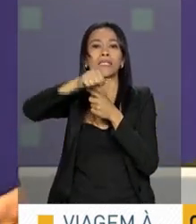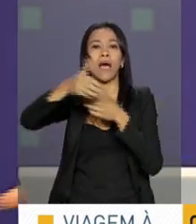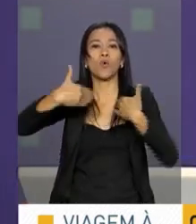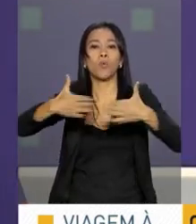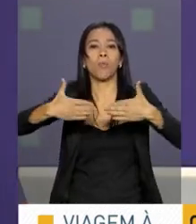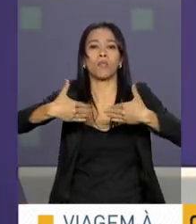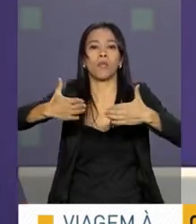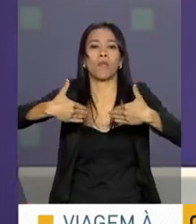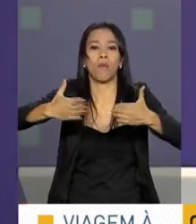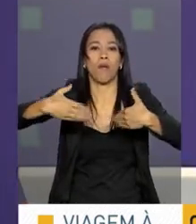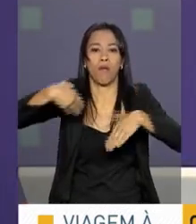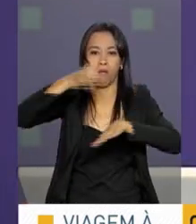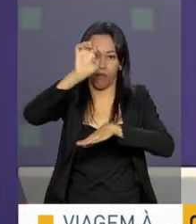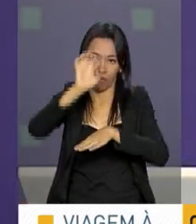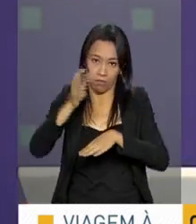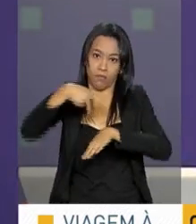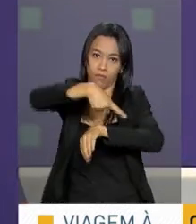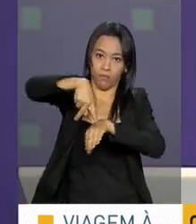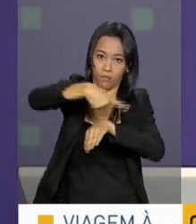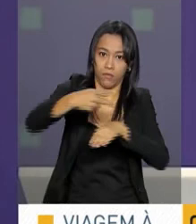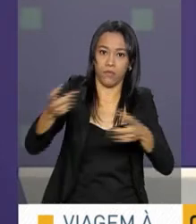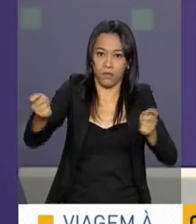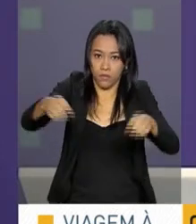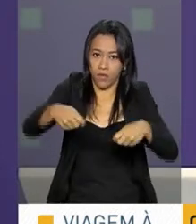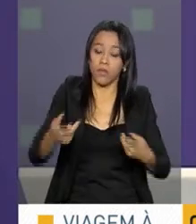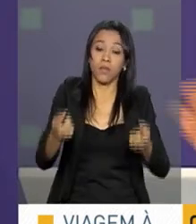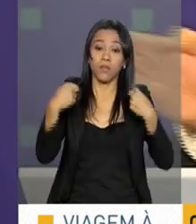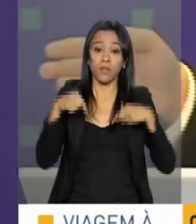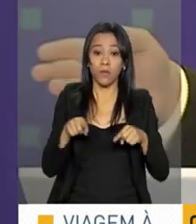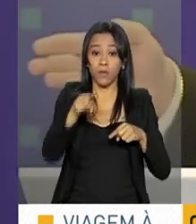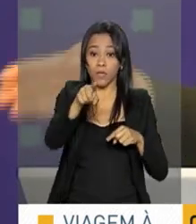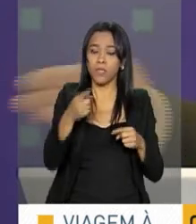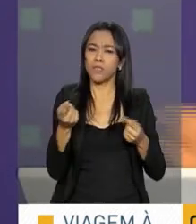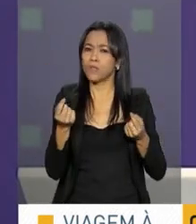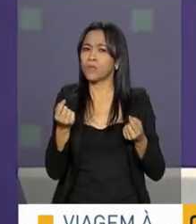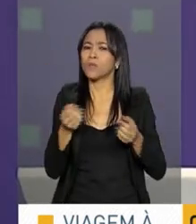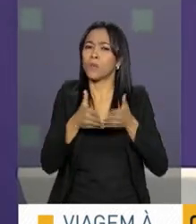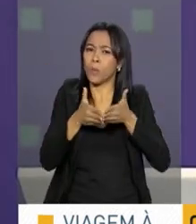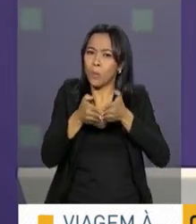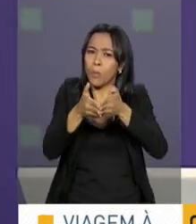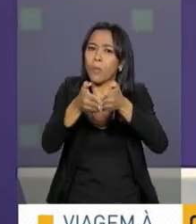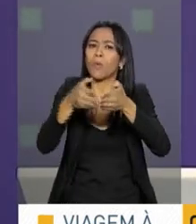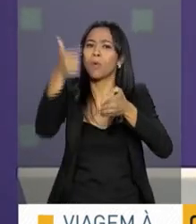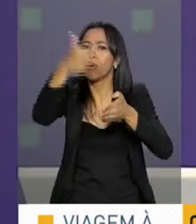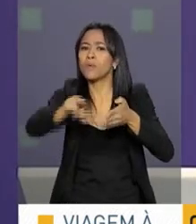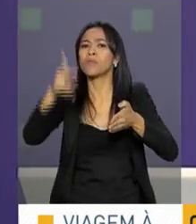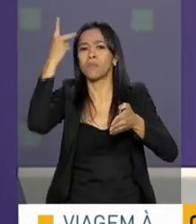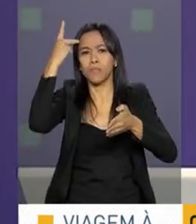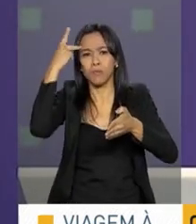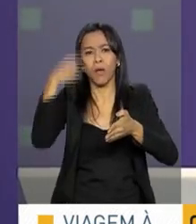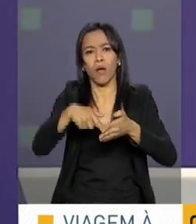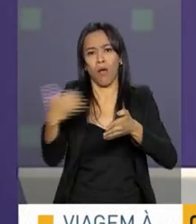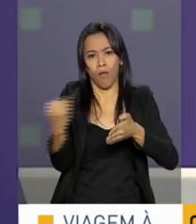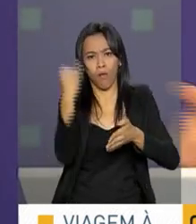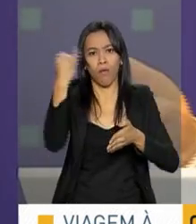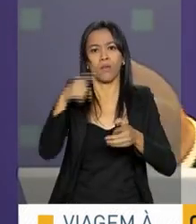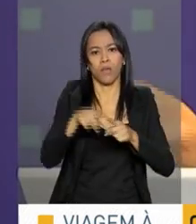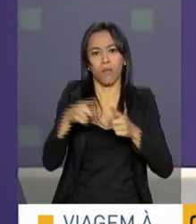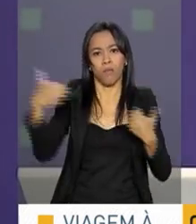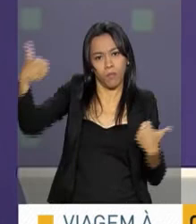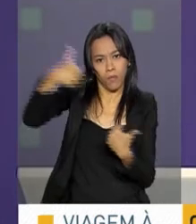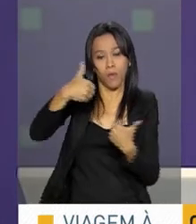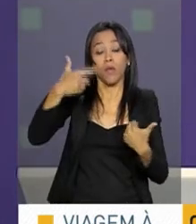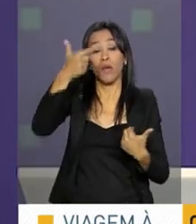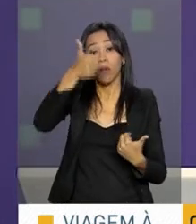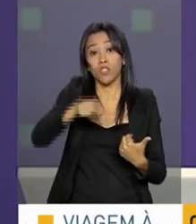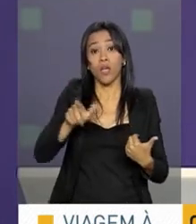Estrela do Oeste, essa ferrovia ligada à Malha Paulista, e dá acesso ao Porto de Santos, em São Paulo. Nós já terminamos a